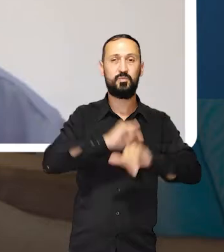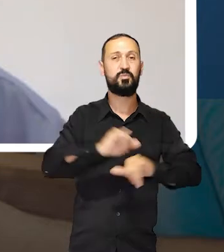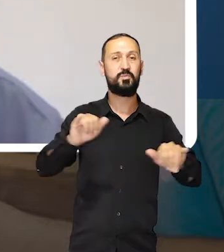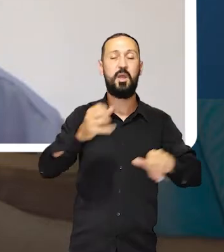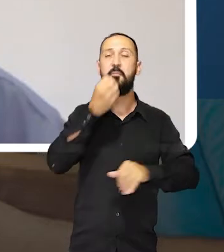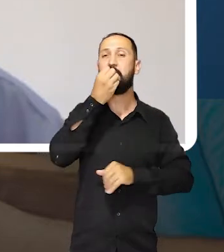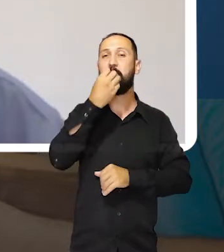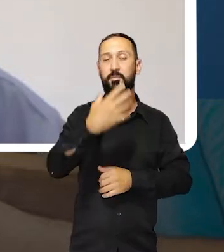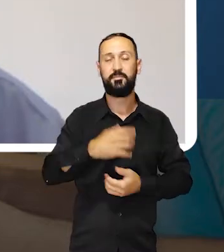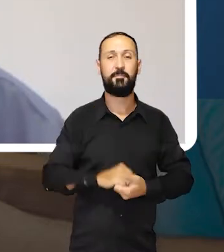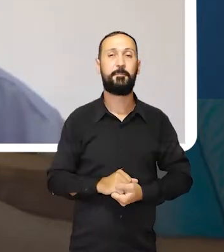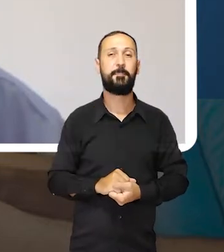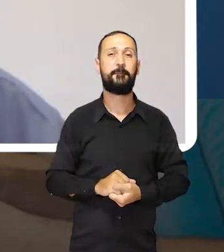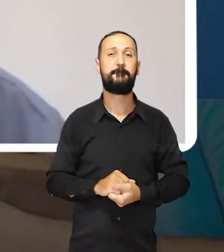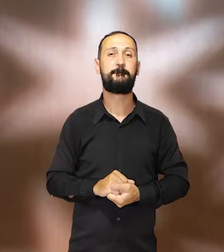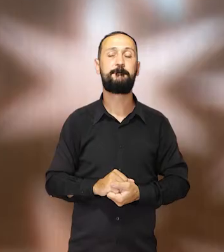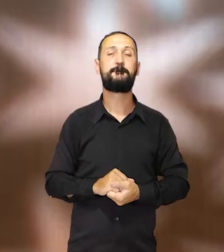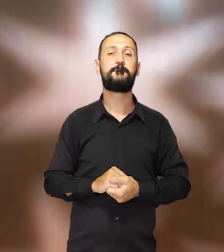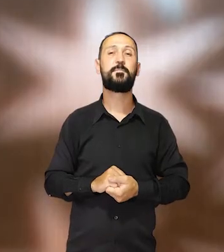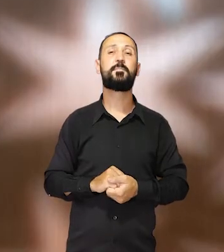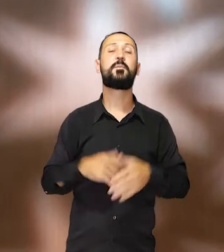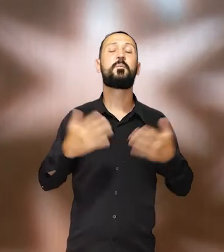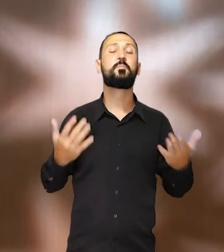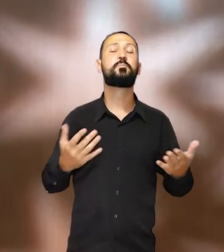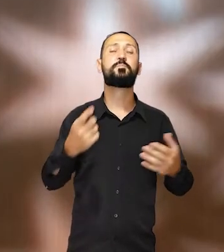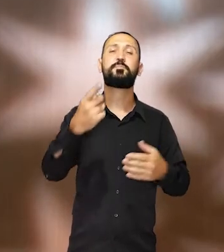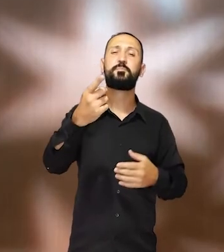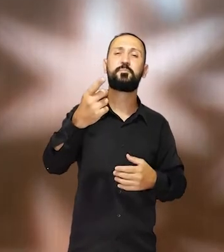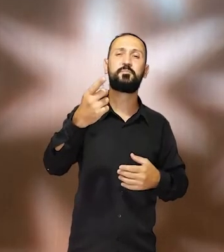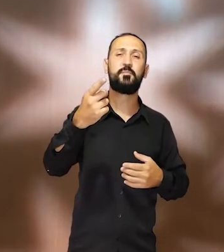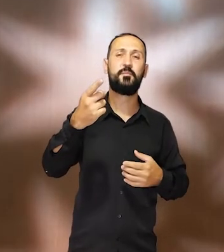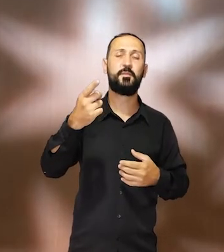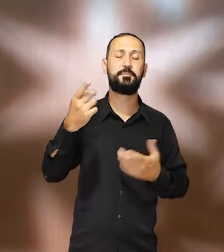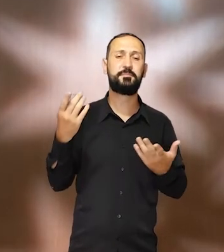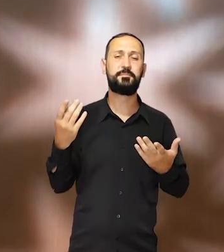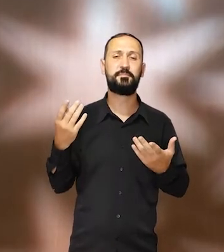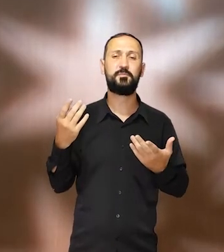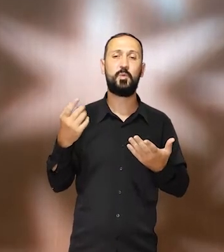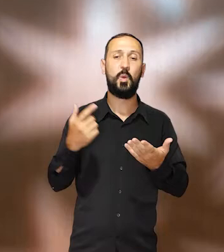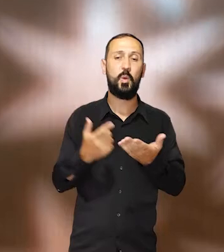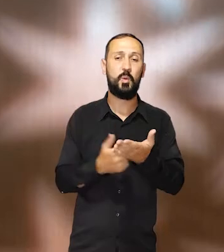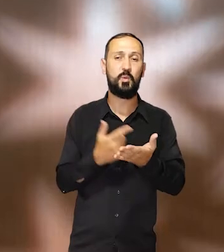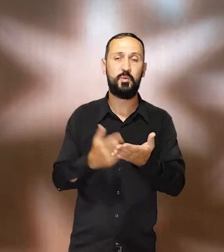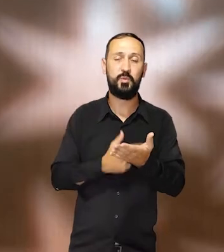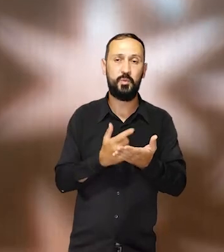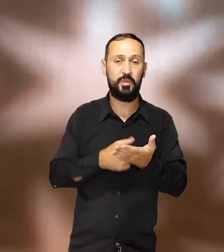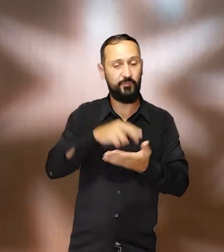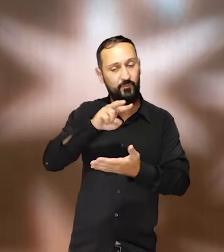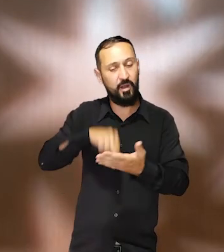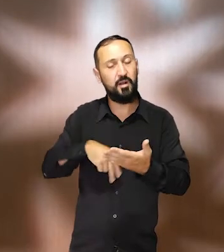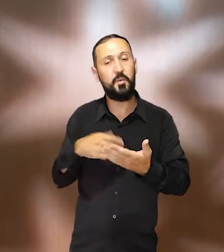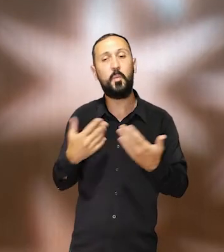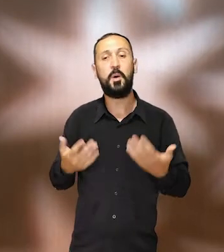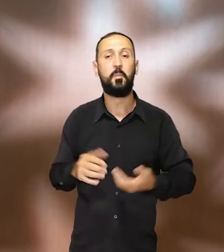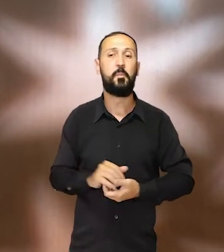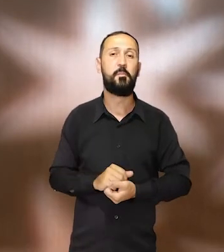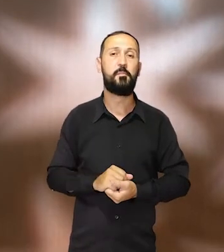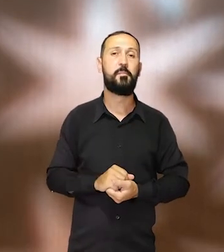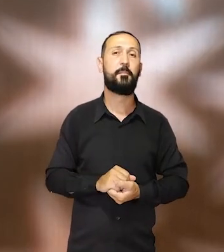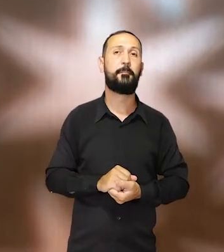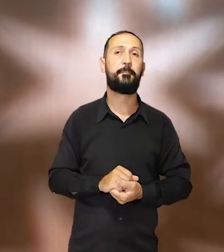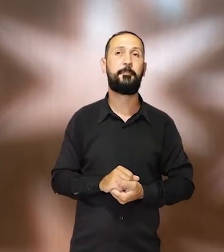a cultura. É muito bom. Então, qual que é a importância para você, né, do livro e da